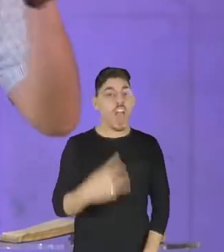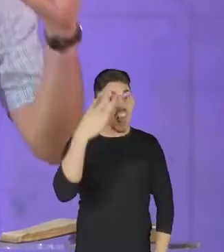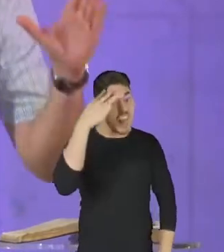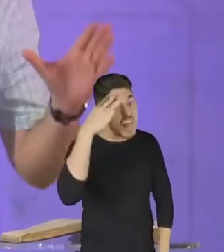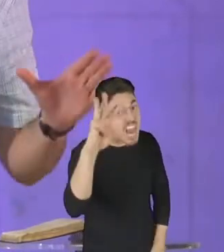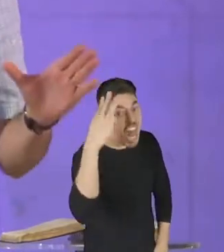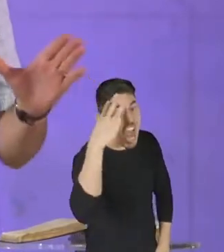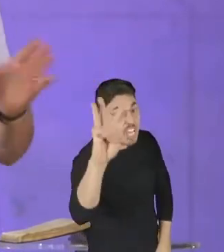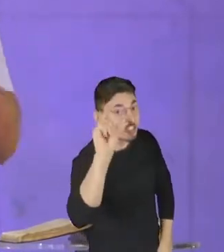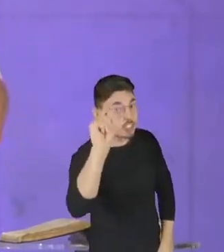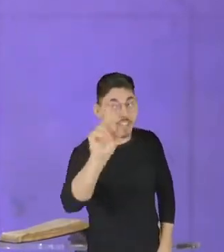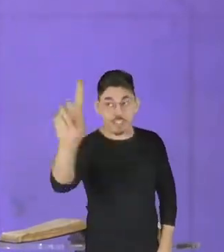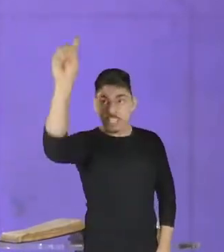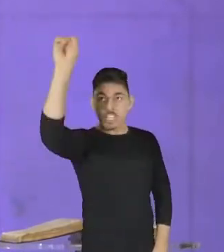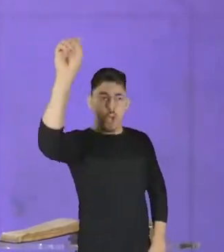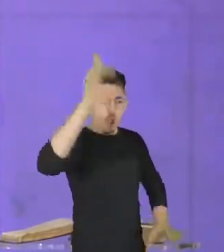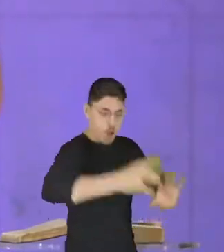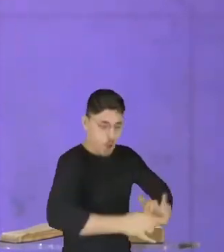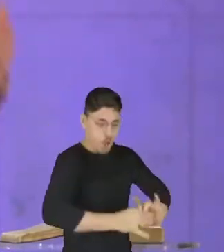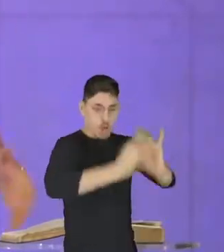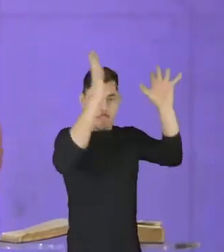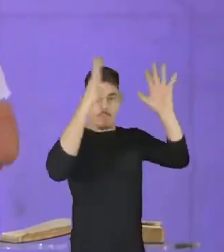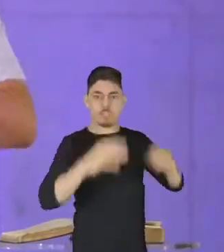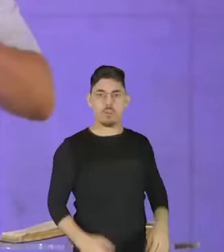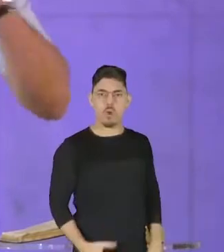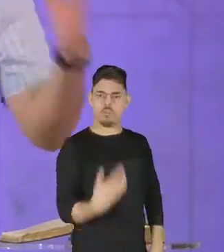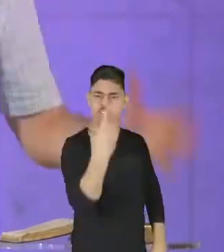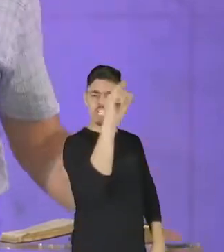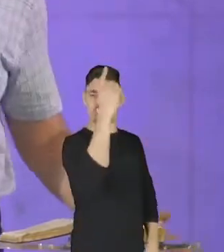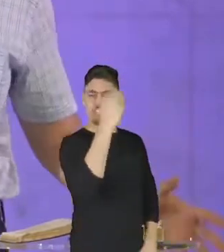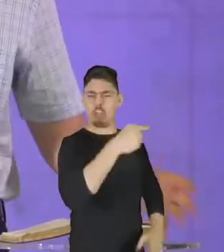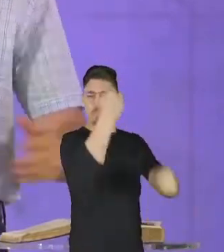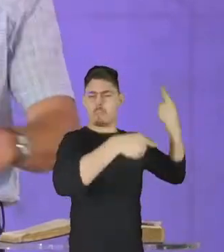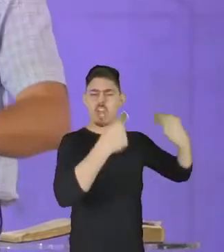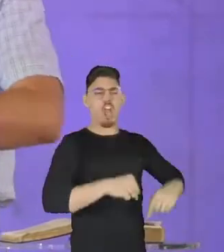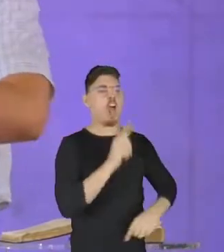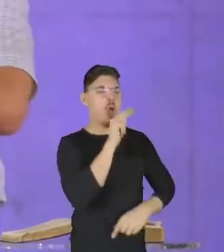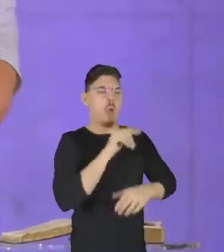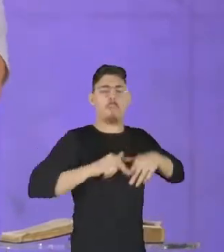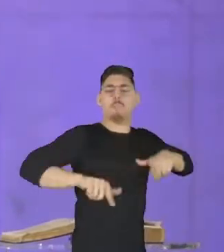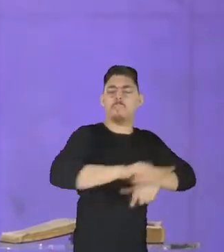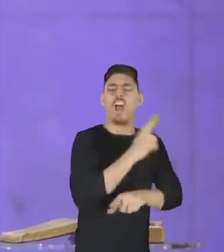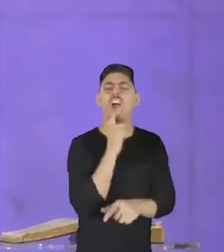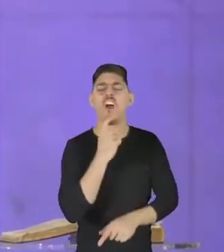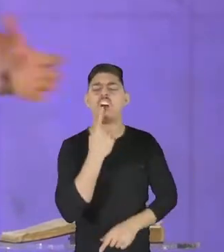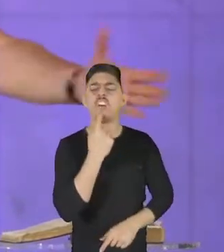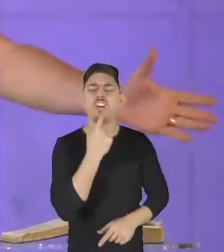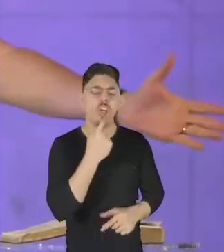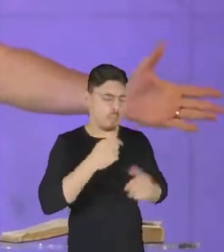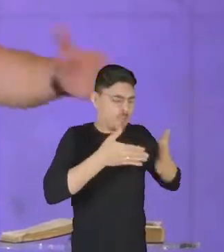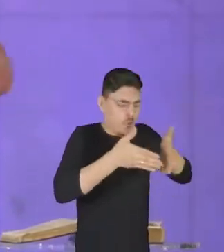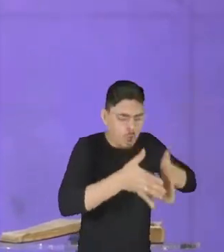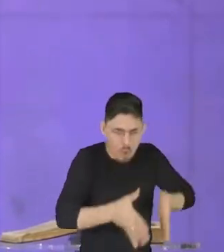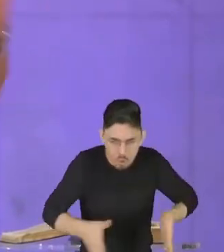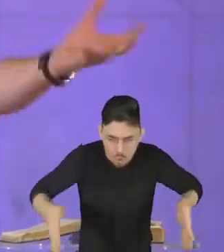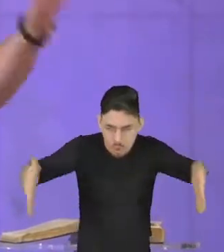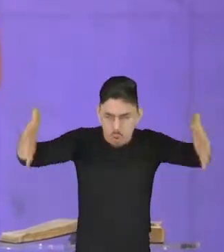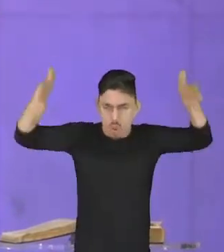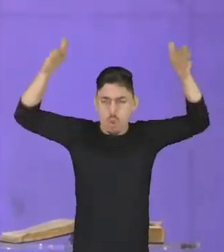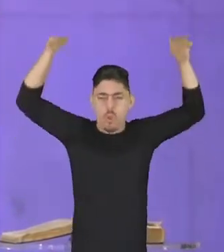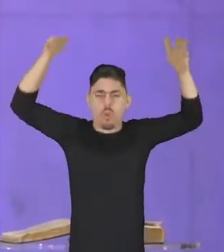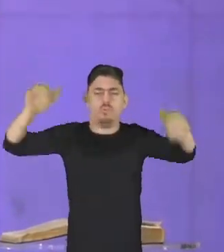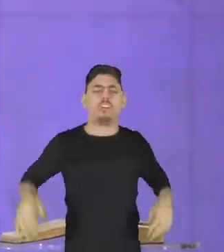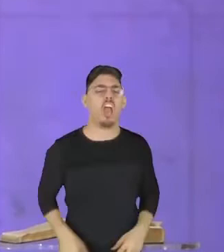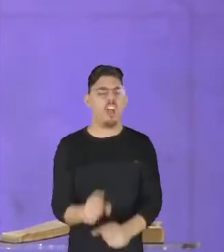libertação poderosa do Senhor no Egito, as 10 pragas, o mar vermelho se abrindo, faraó, o exército egípcio morrendo, com o